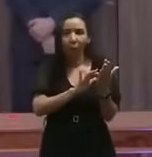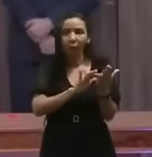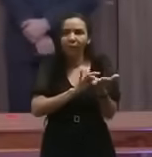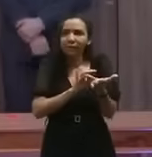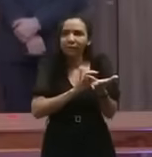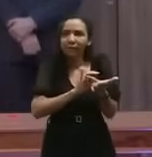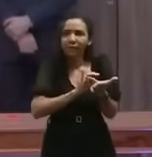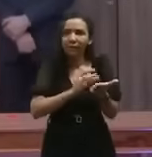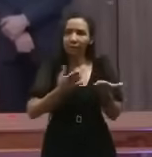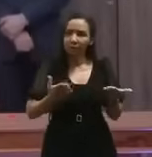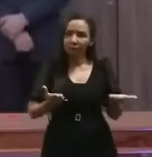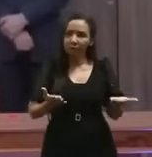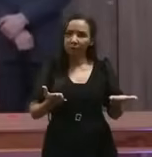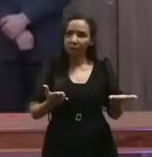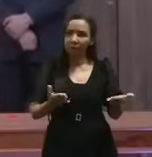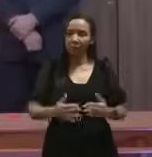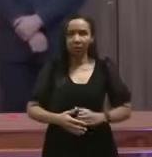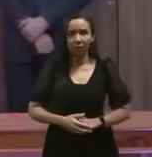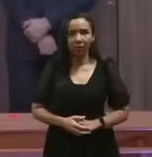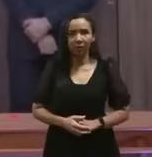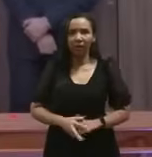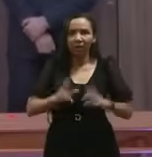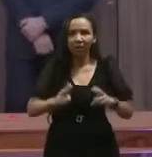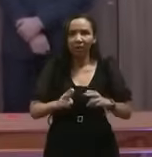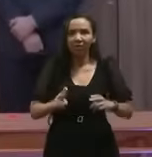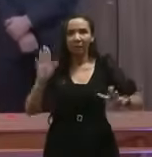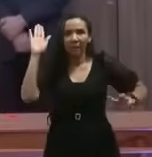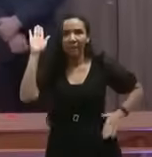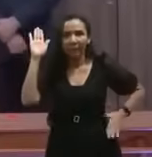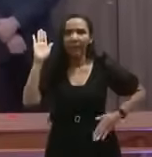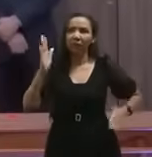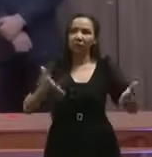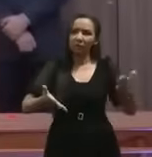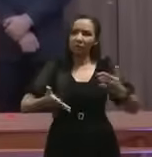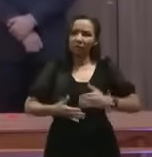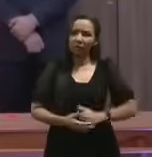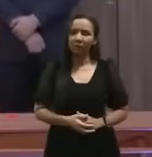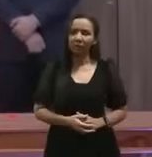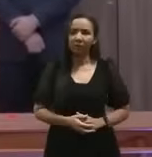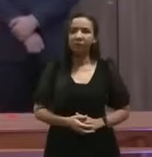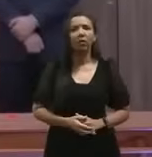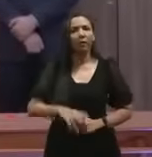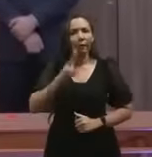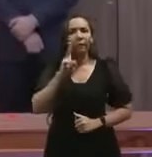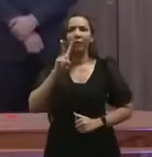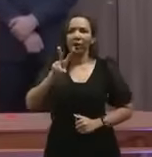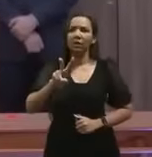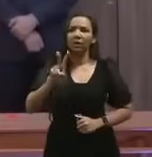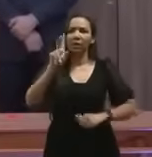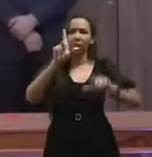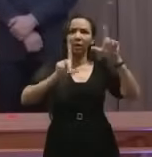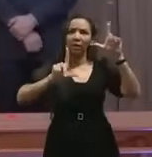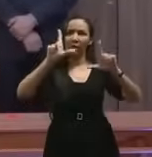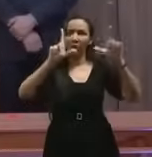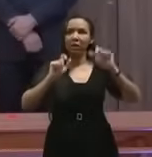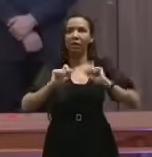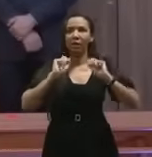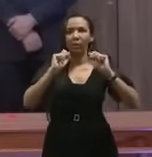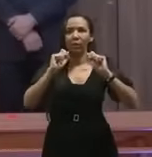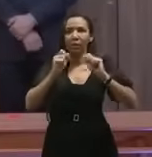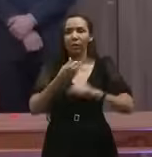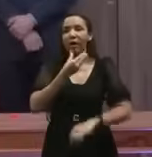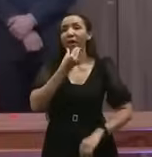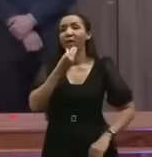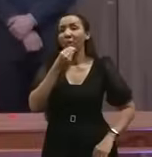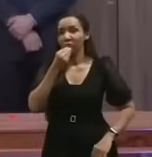bandido bandido ele pega e abre a Bíblia eu vi um que ele pegou Eu vi no jornal ele abriu um buraco na Bíblia e botava a